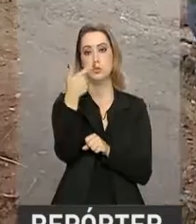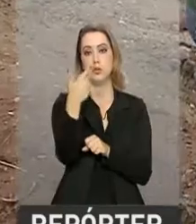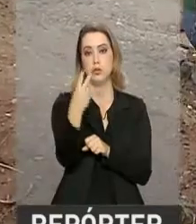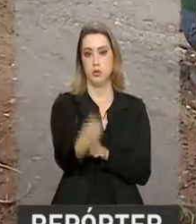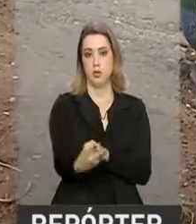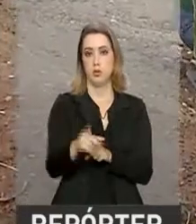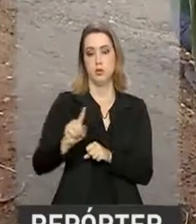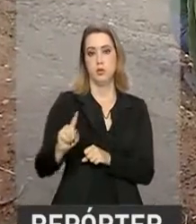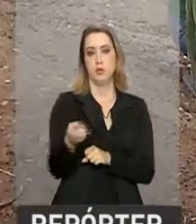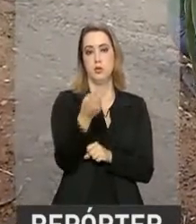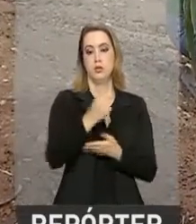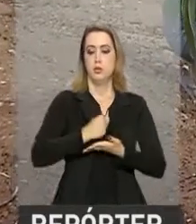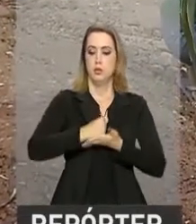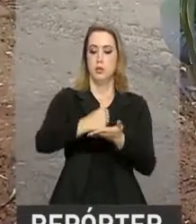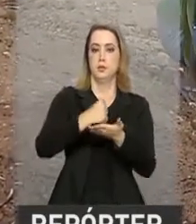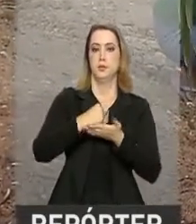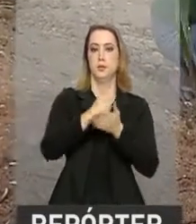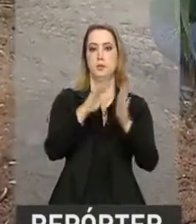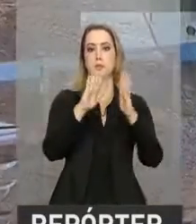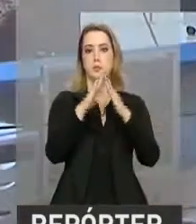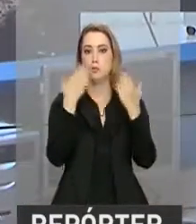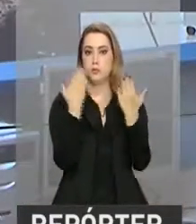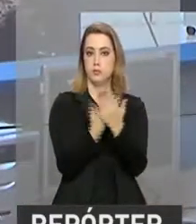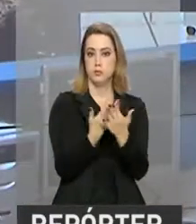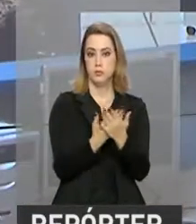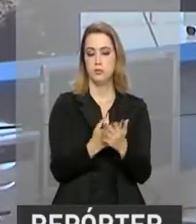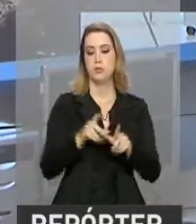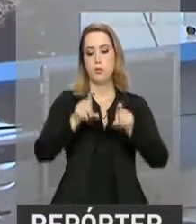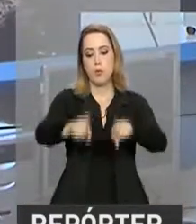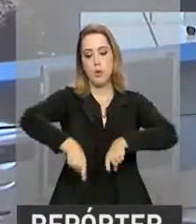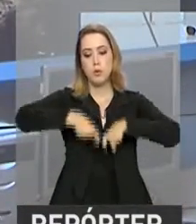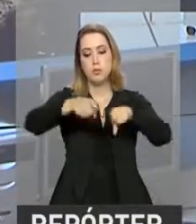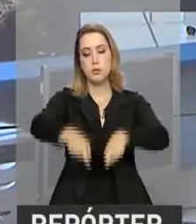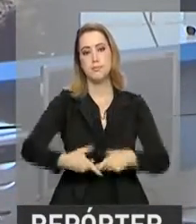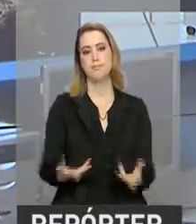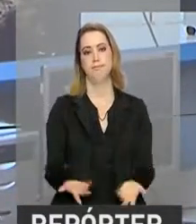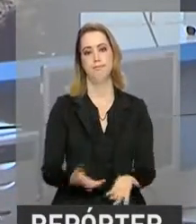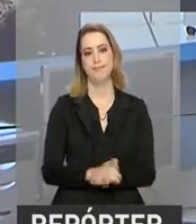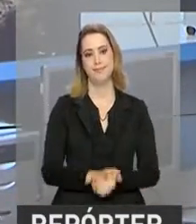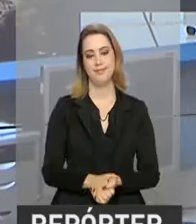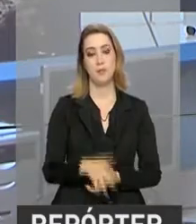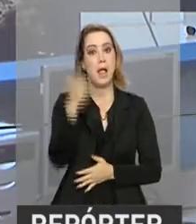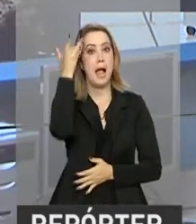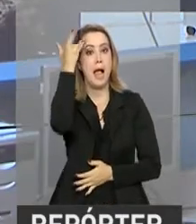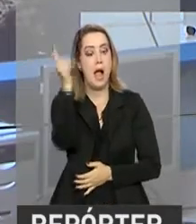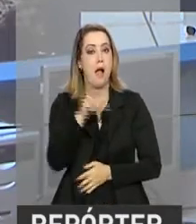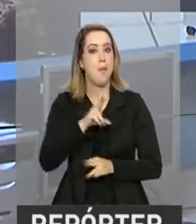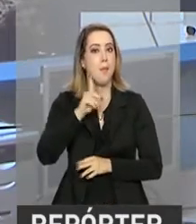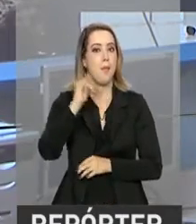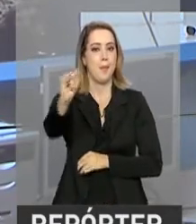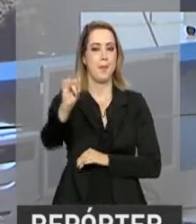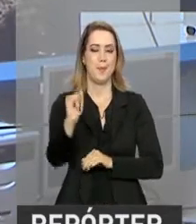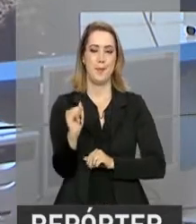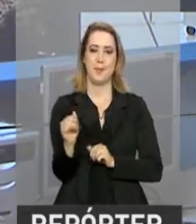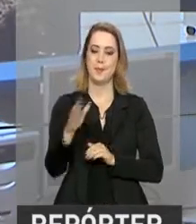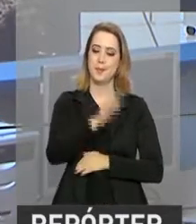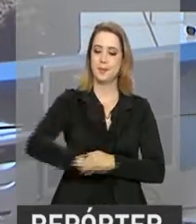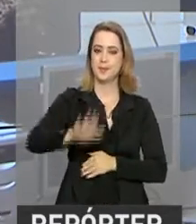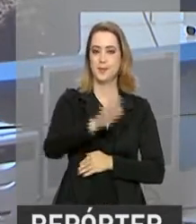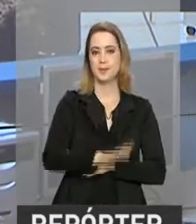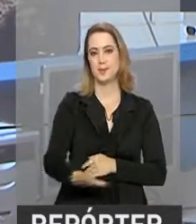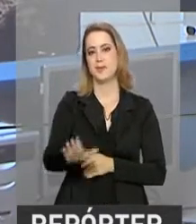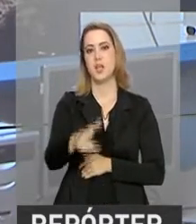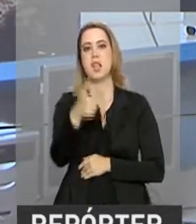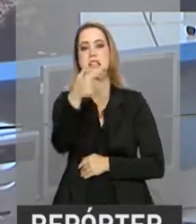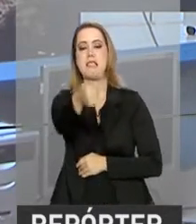entregues para escolas de áreas rurais. Amanhã é o Dia das Crianças. A data deve movimentar cerca de